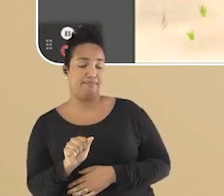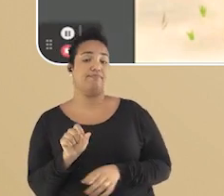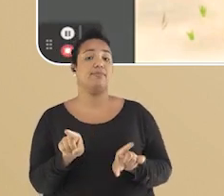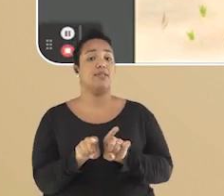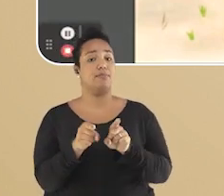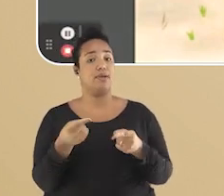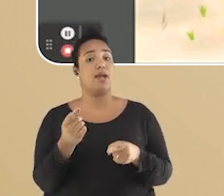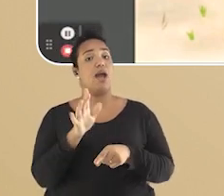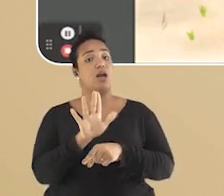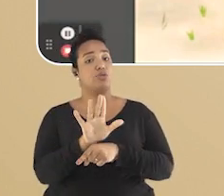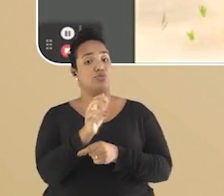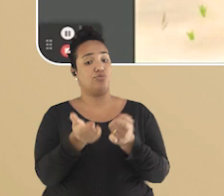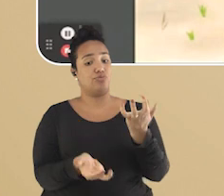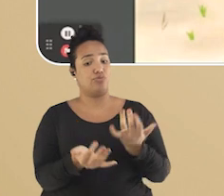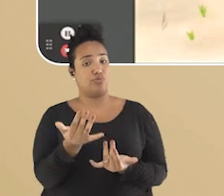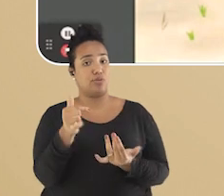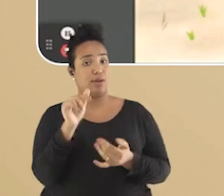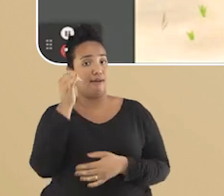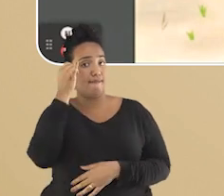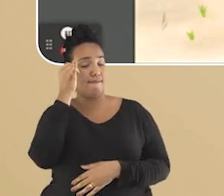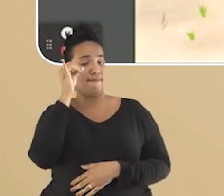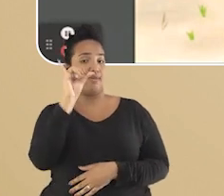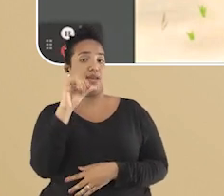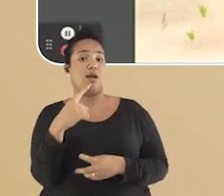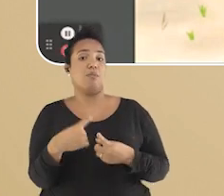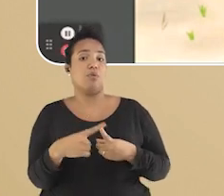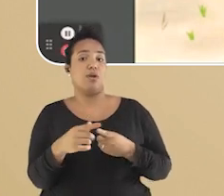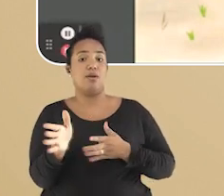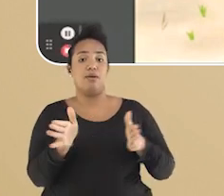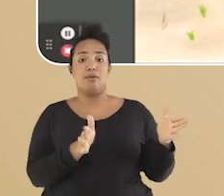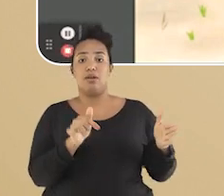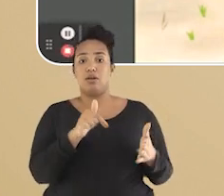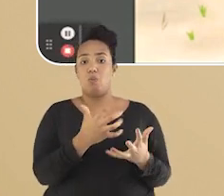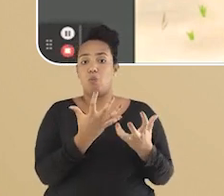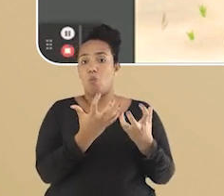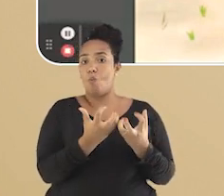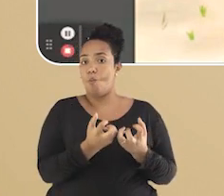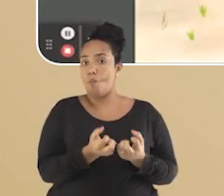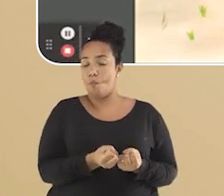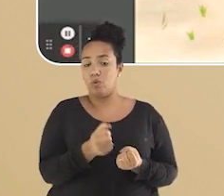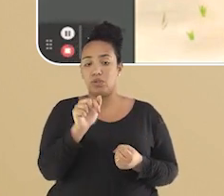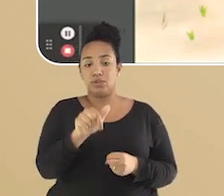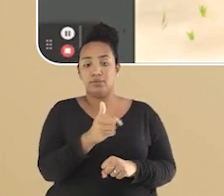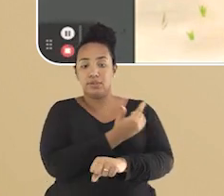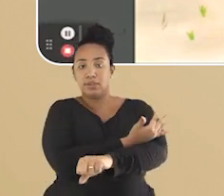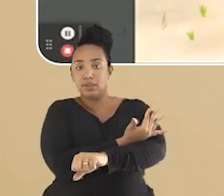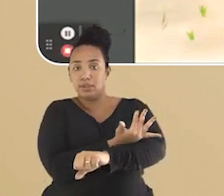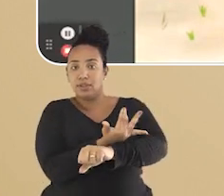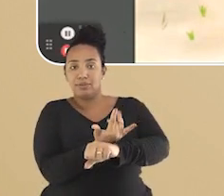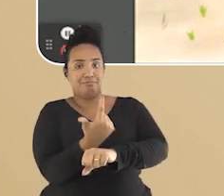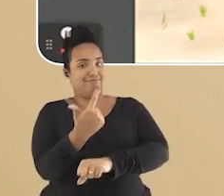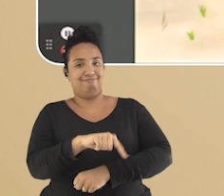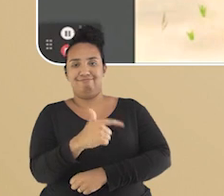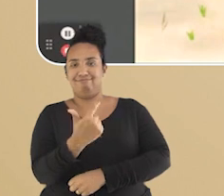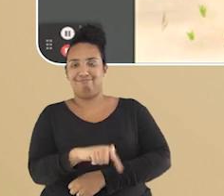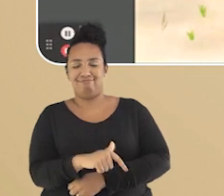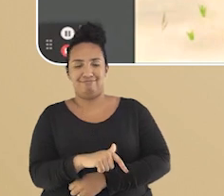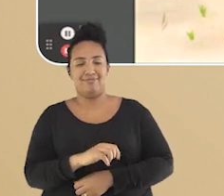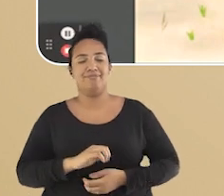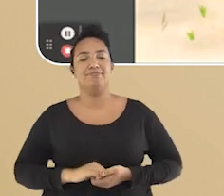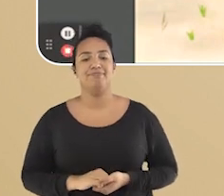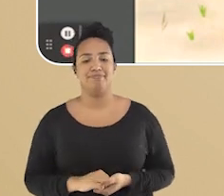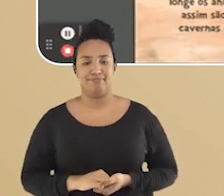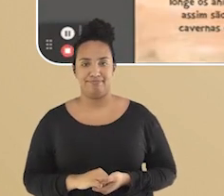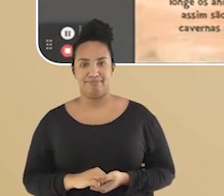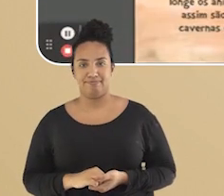prevenção de grandes incêndios, porque durante a seca não terá tanto capim acumulado no